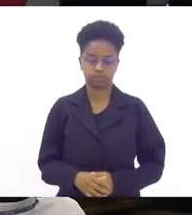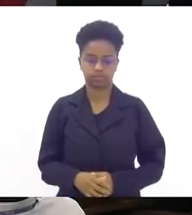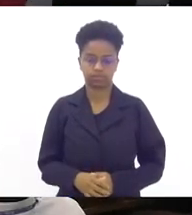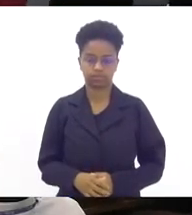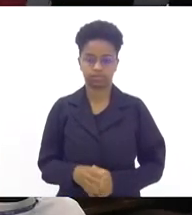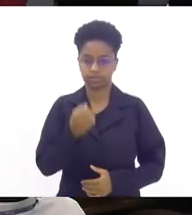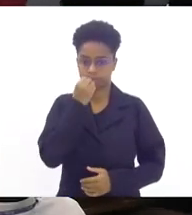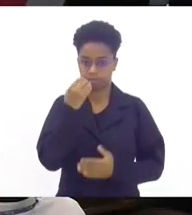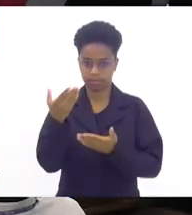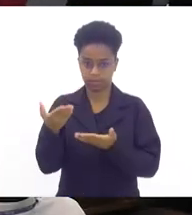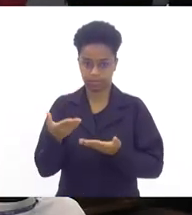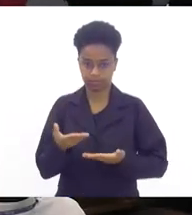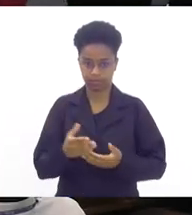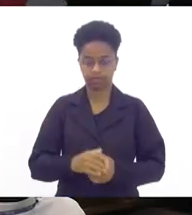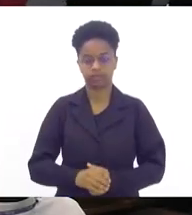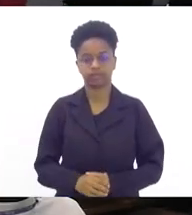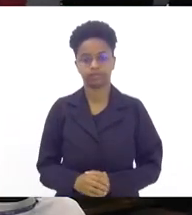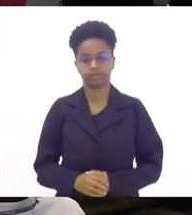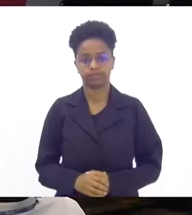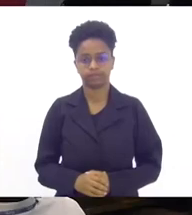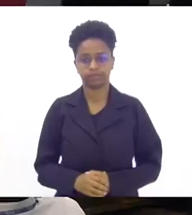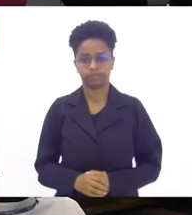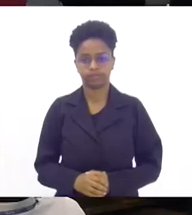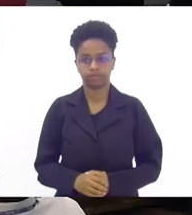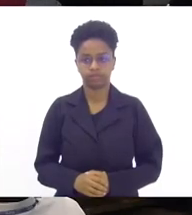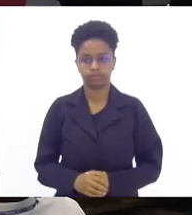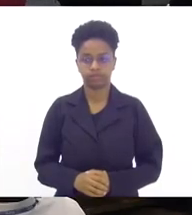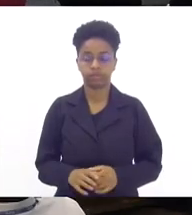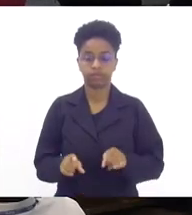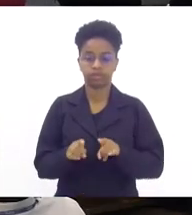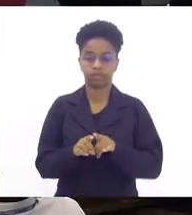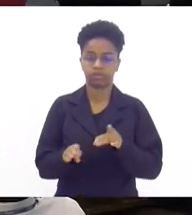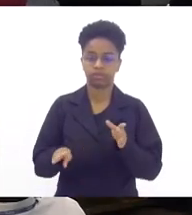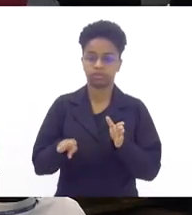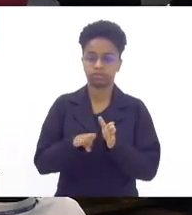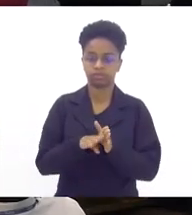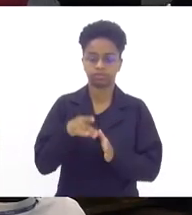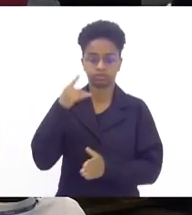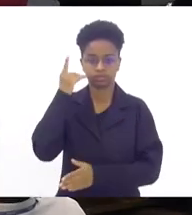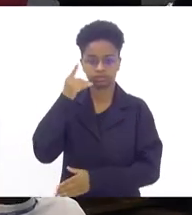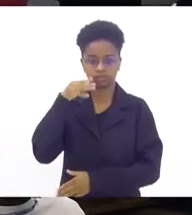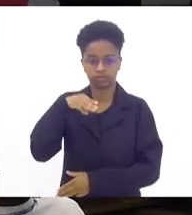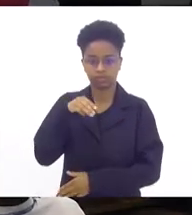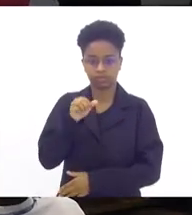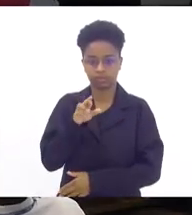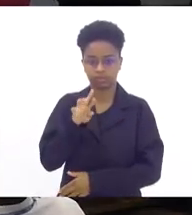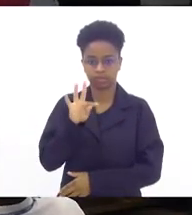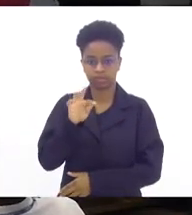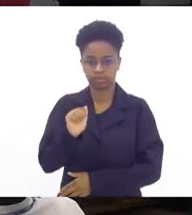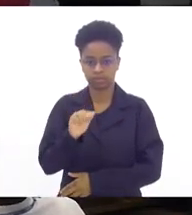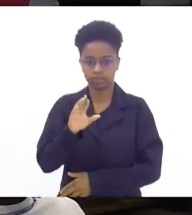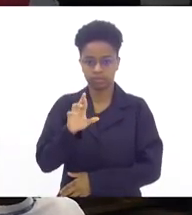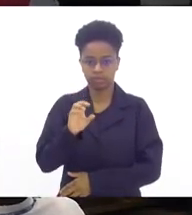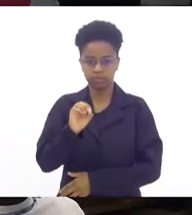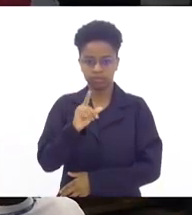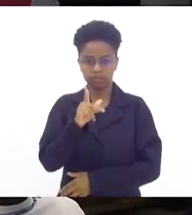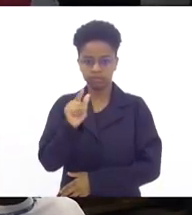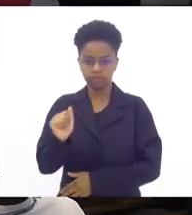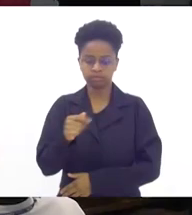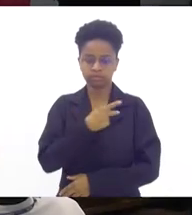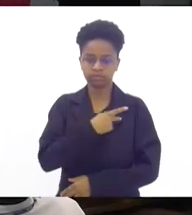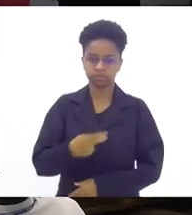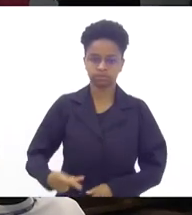bem vindo chegando entre nós a deputada Marta Rocha presidente da Comissão